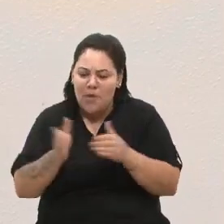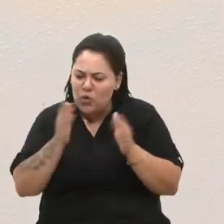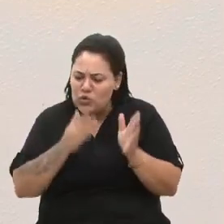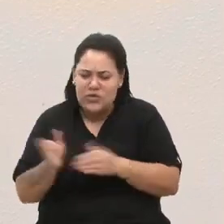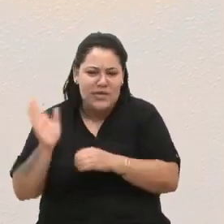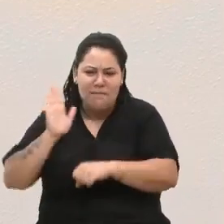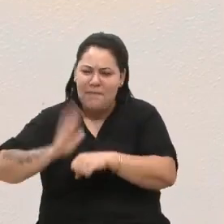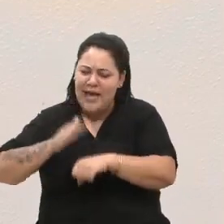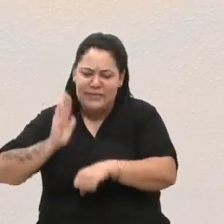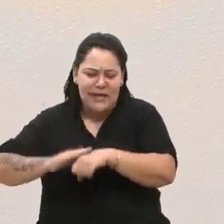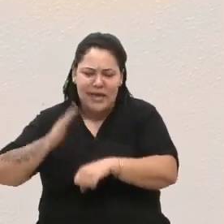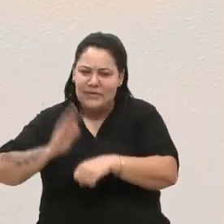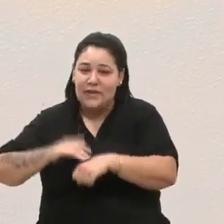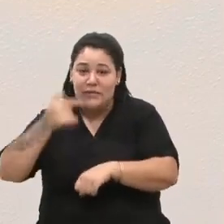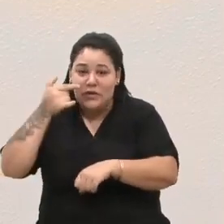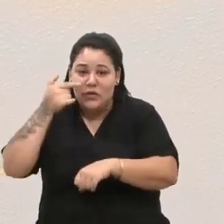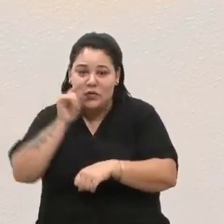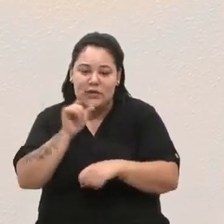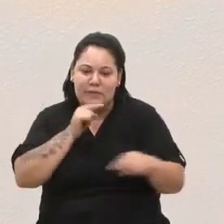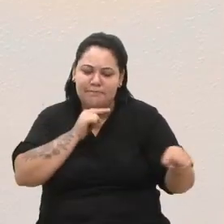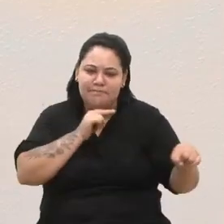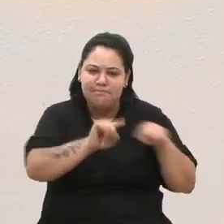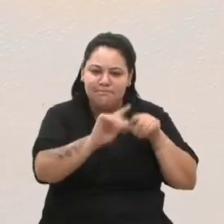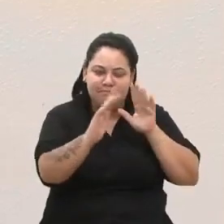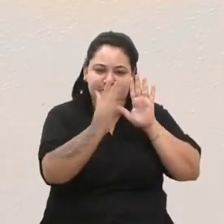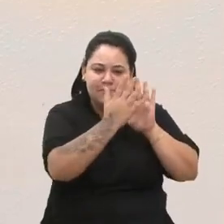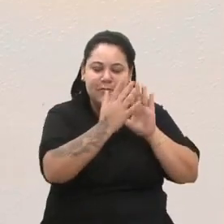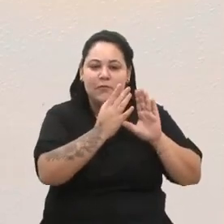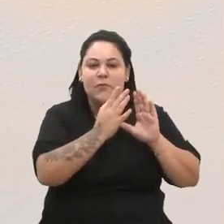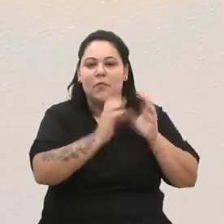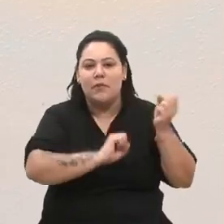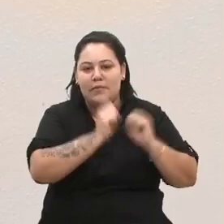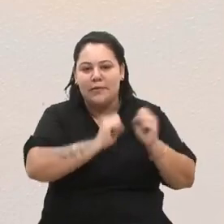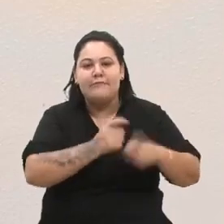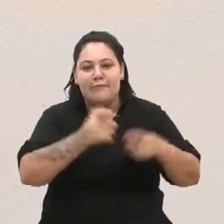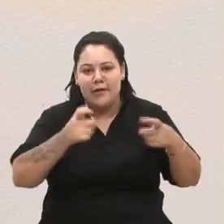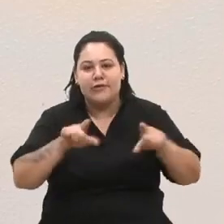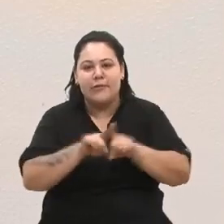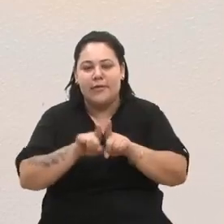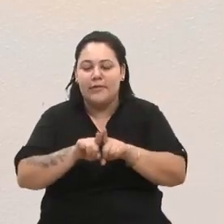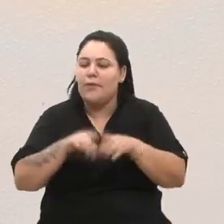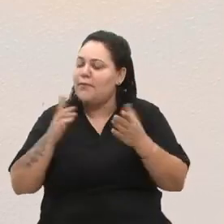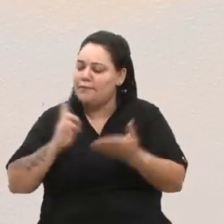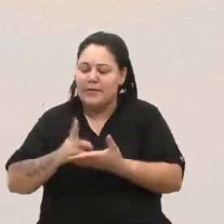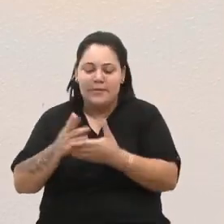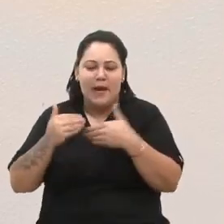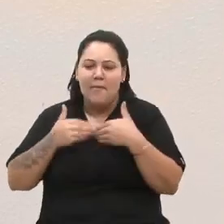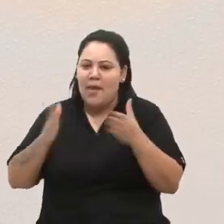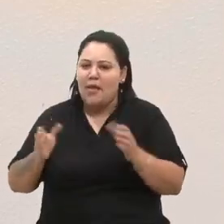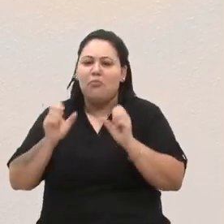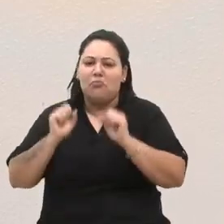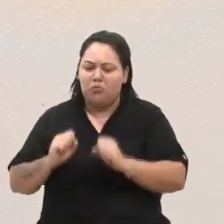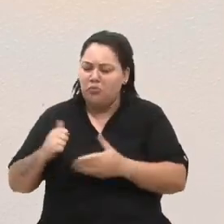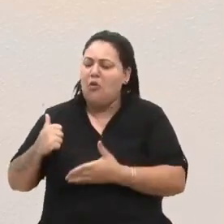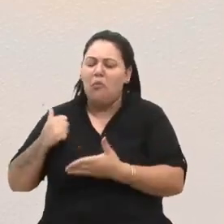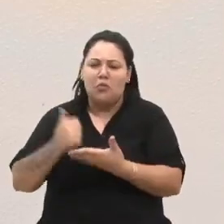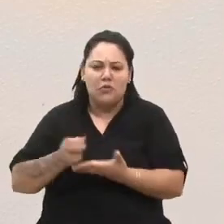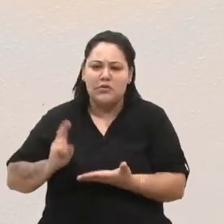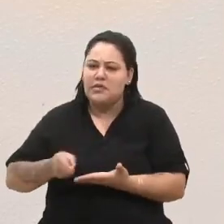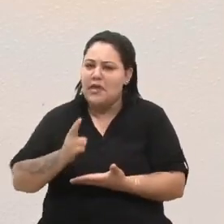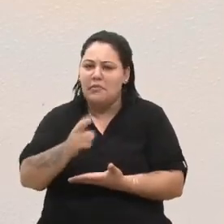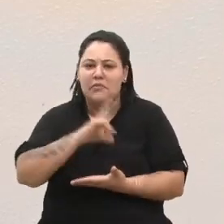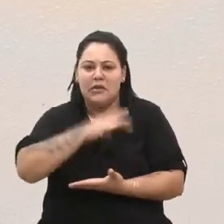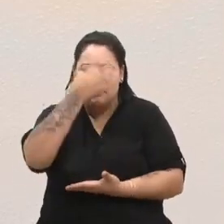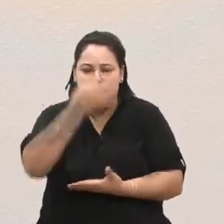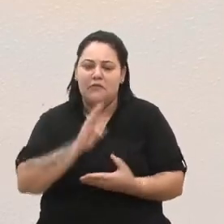poder entrar nessa concorrência aí com as grandes empresas. Então, estaremos sempre à disposição aqui, conte comigo e com certeza